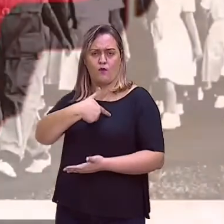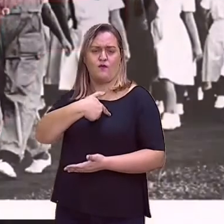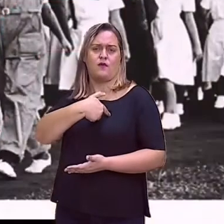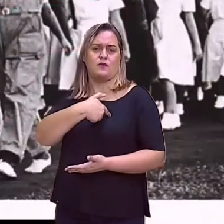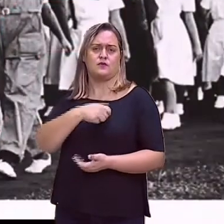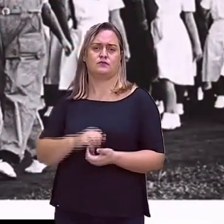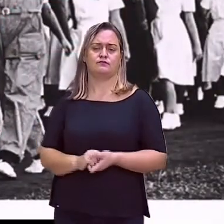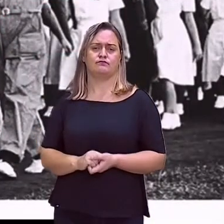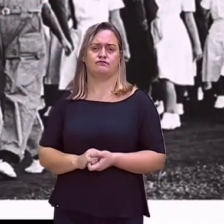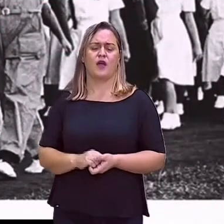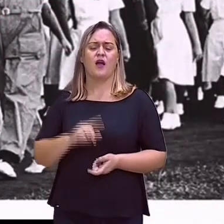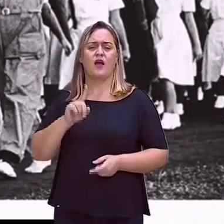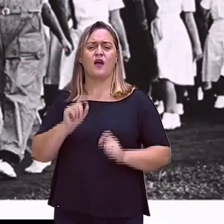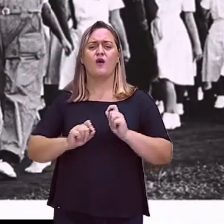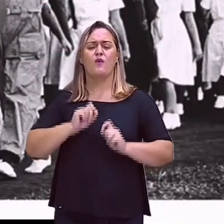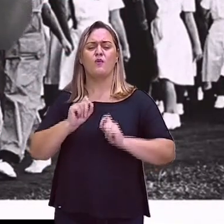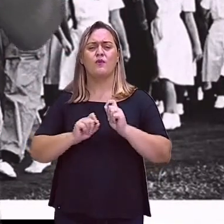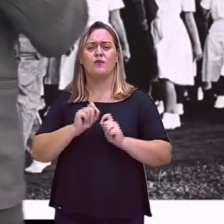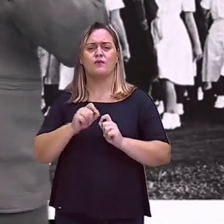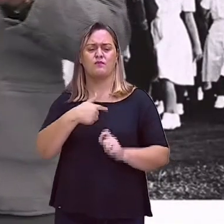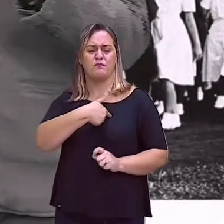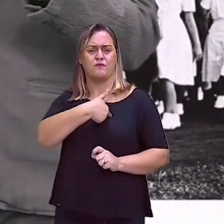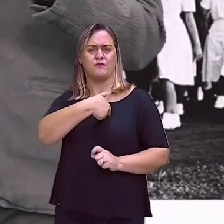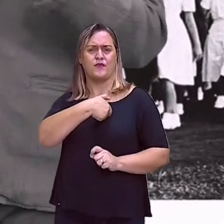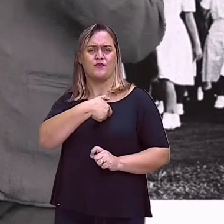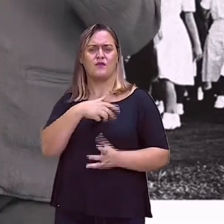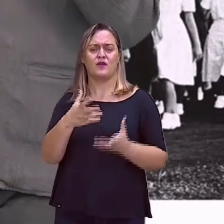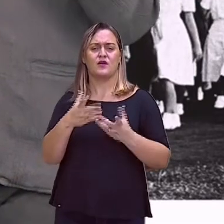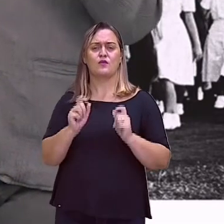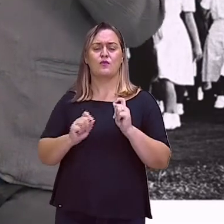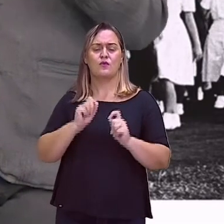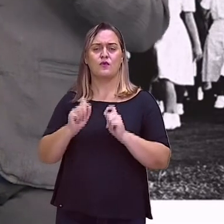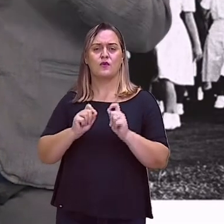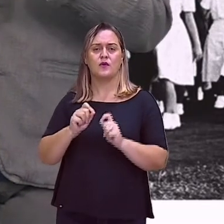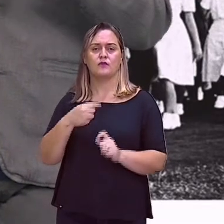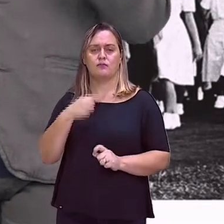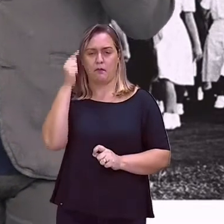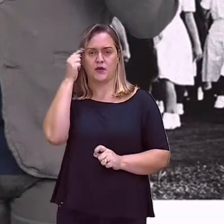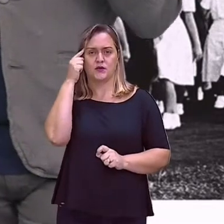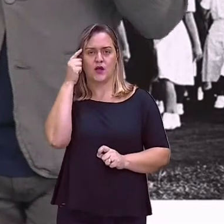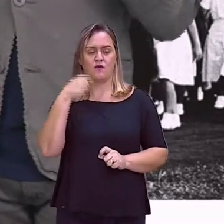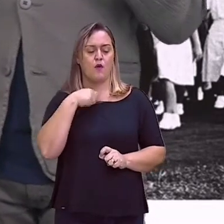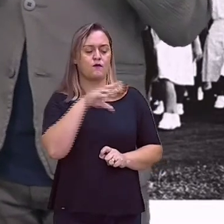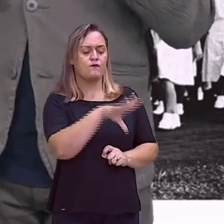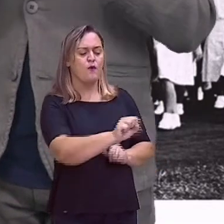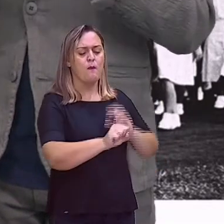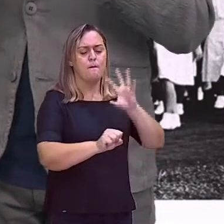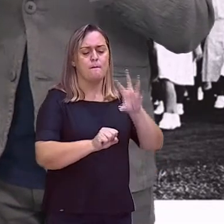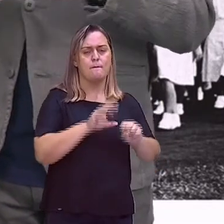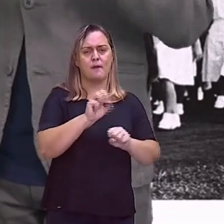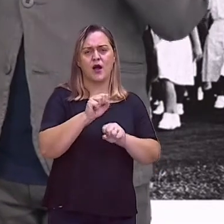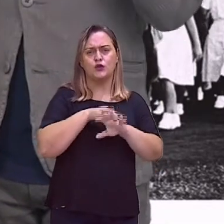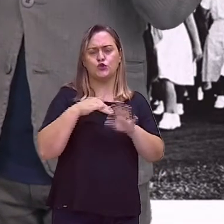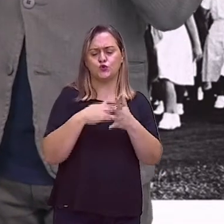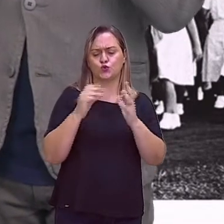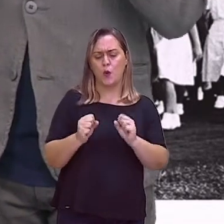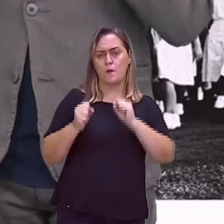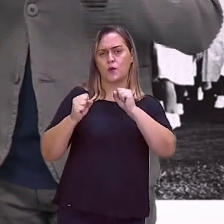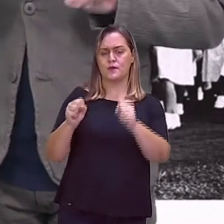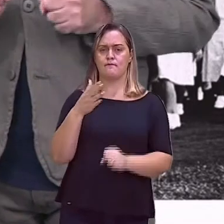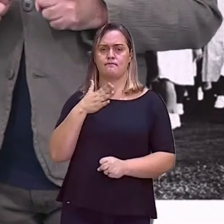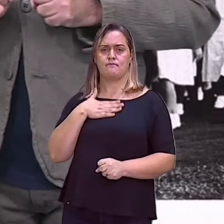extremista no sentido de vou pegar as rédeas do Brasil e